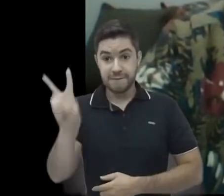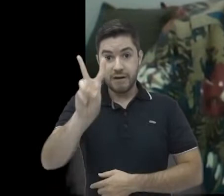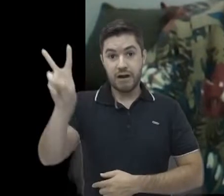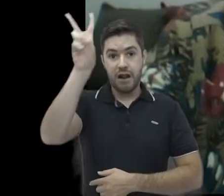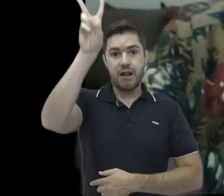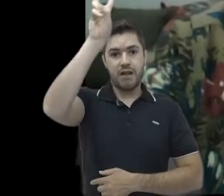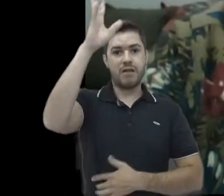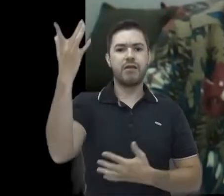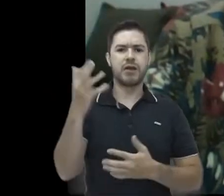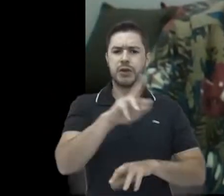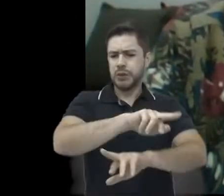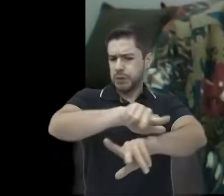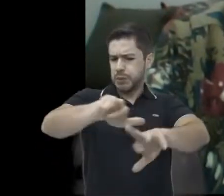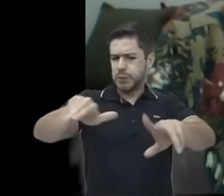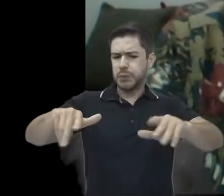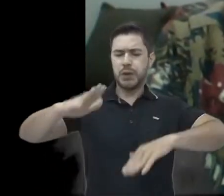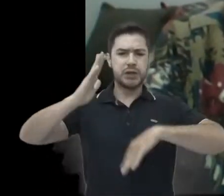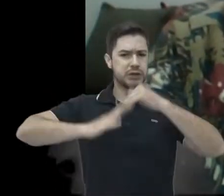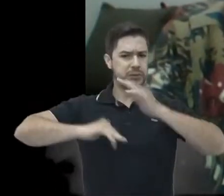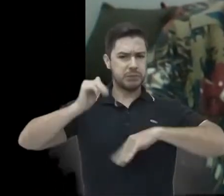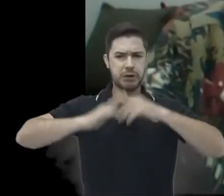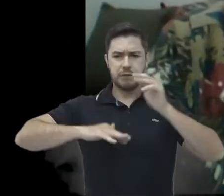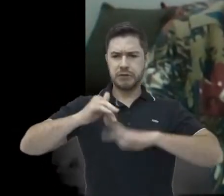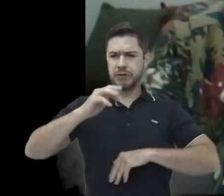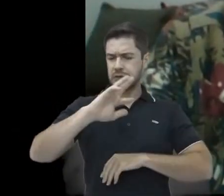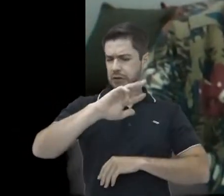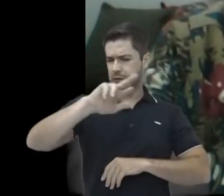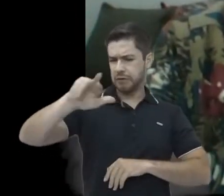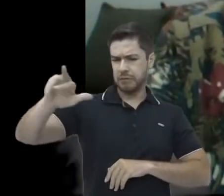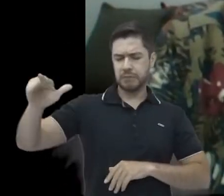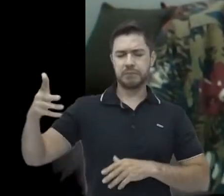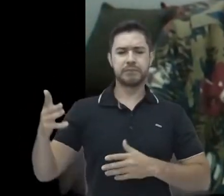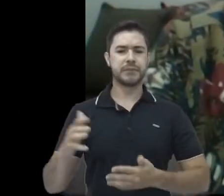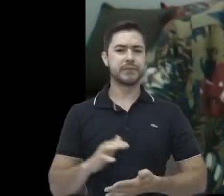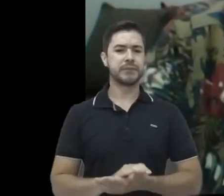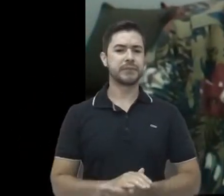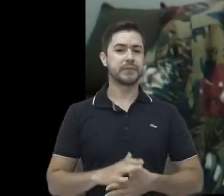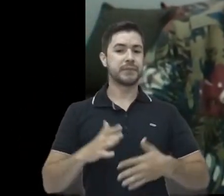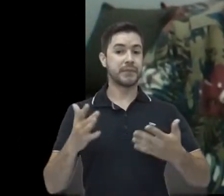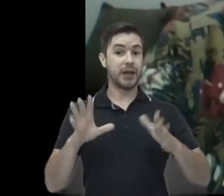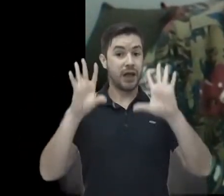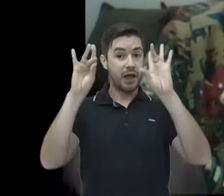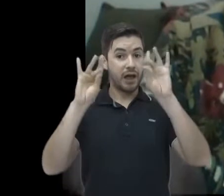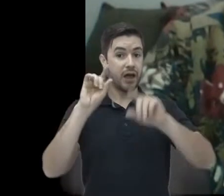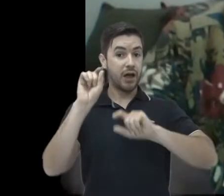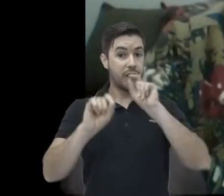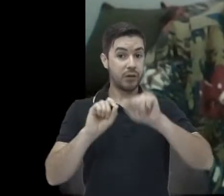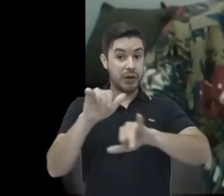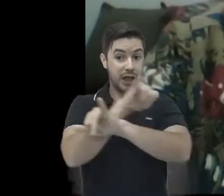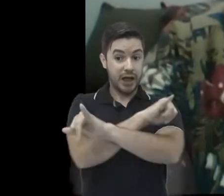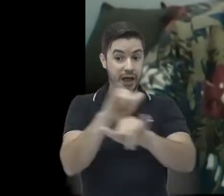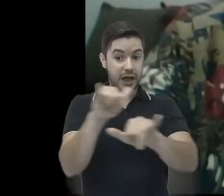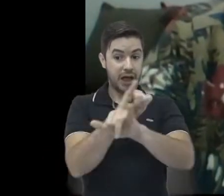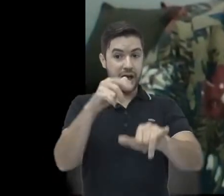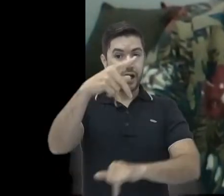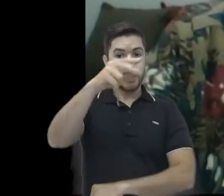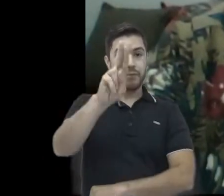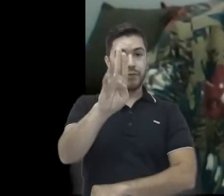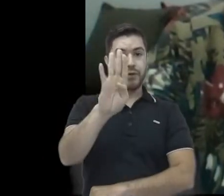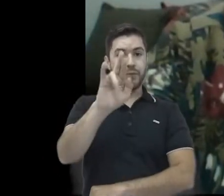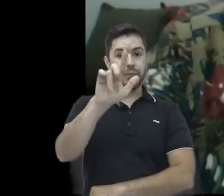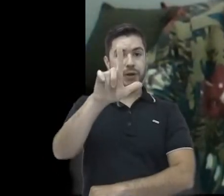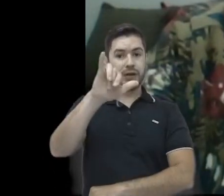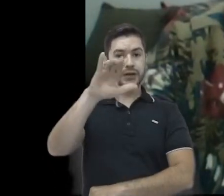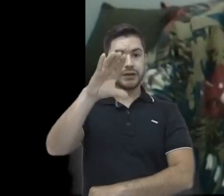tipos de designers, ilustradores, estilistas, etc., especialmente na publicidade. Várias